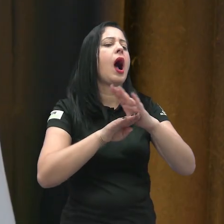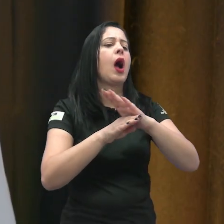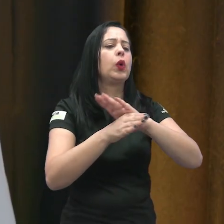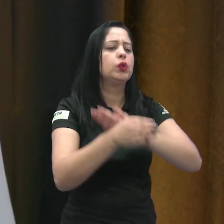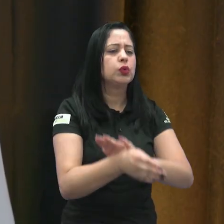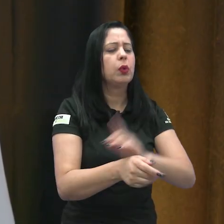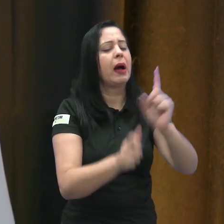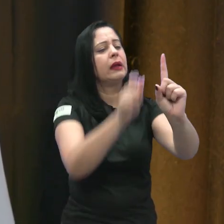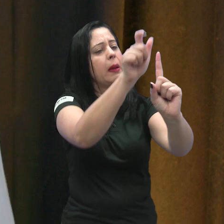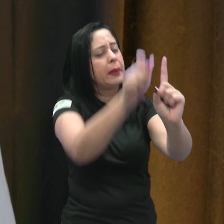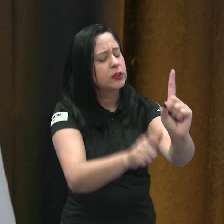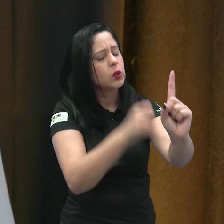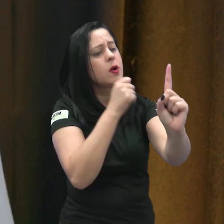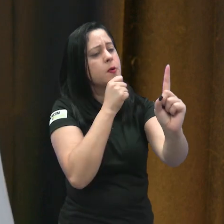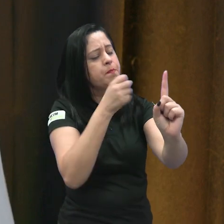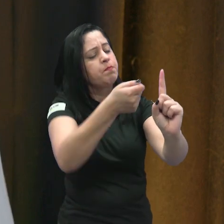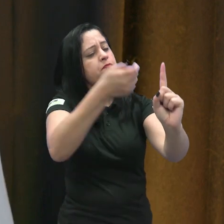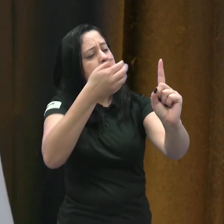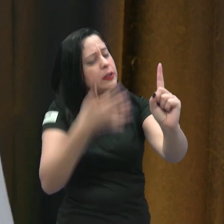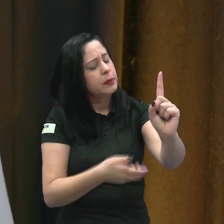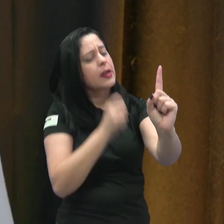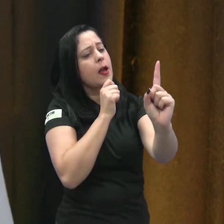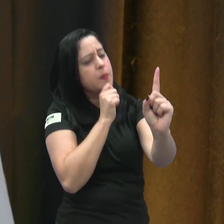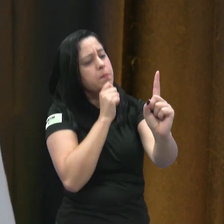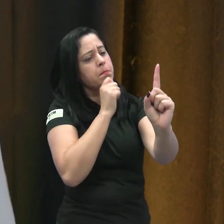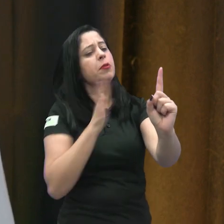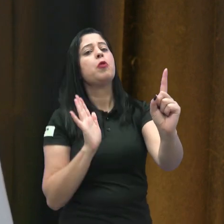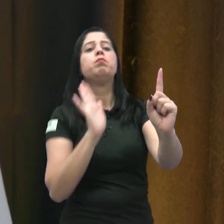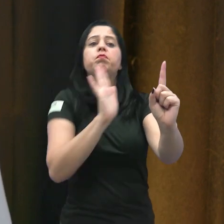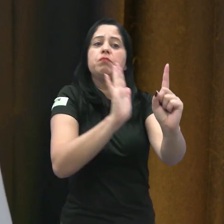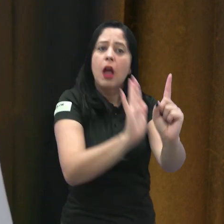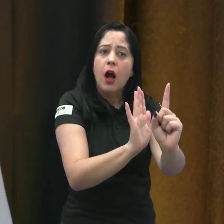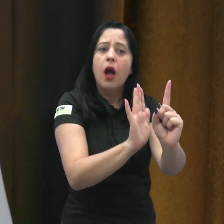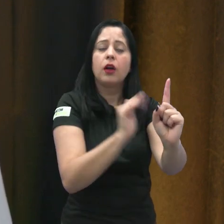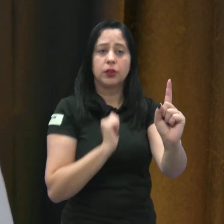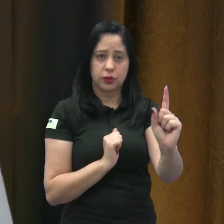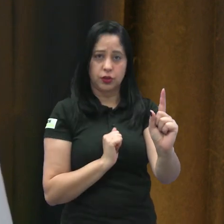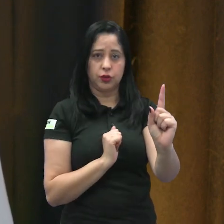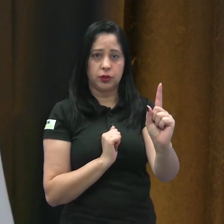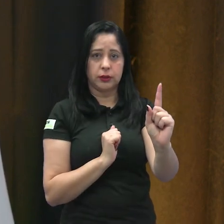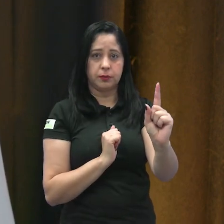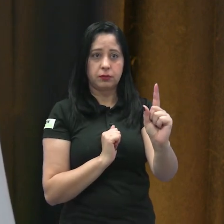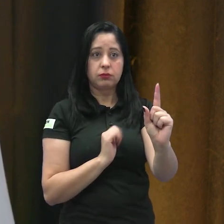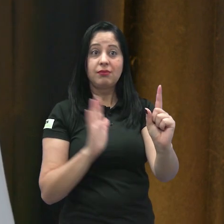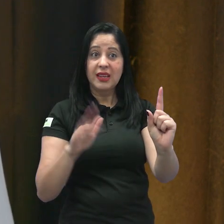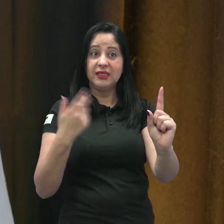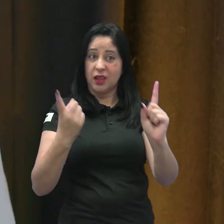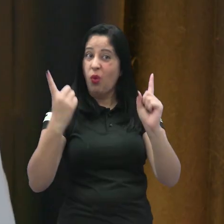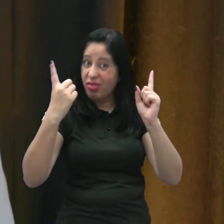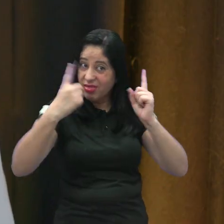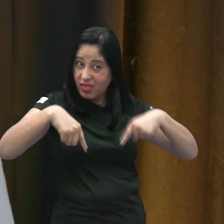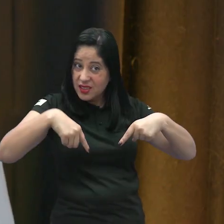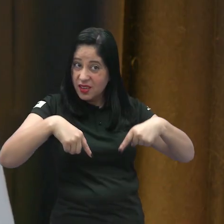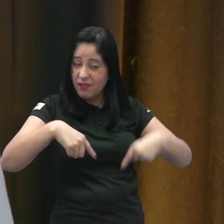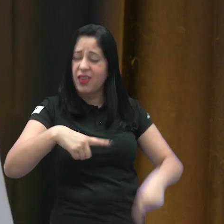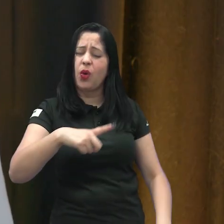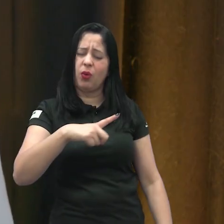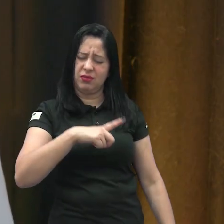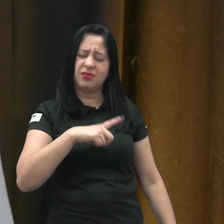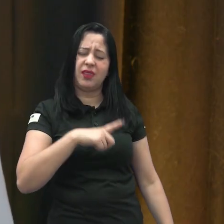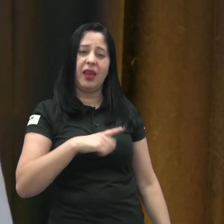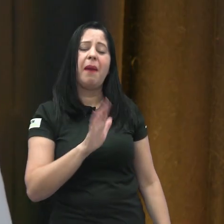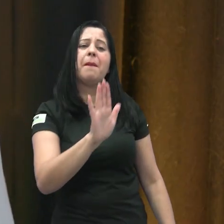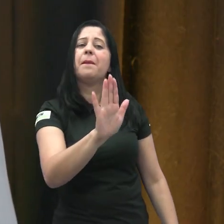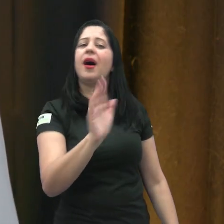esse hábito de escutar as pessoas e fazer o possível para ajudar, tá? Então, desafios